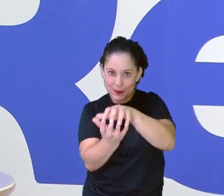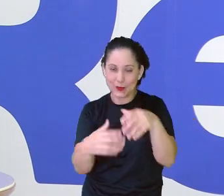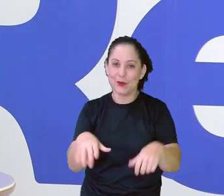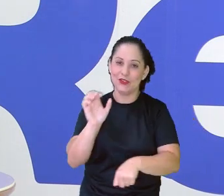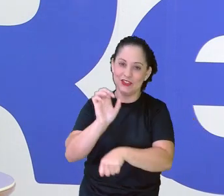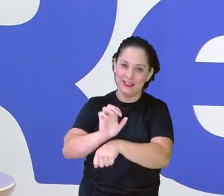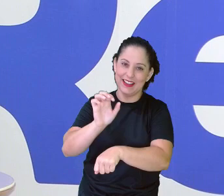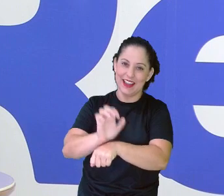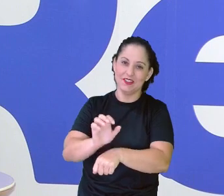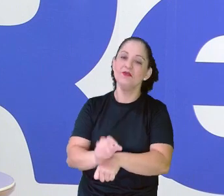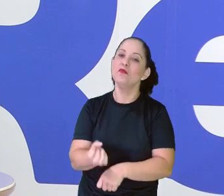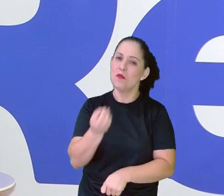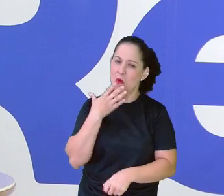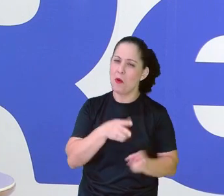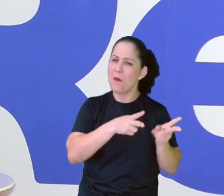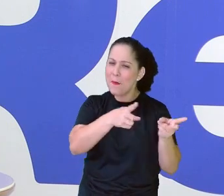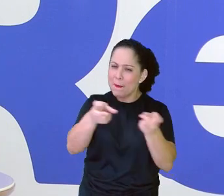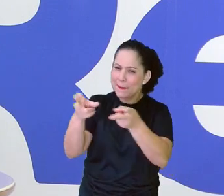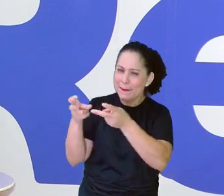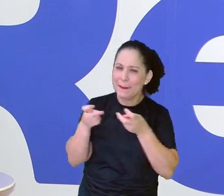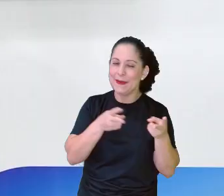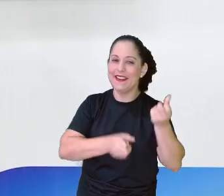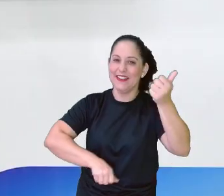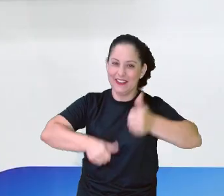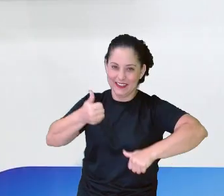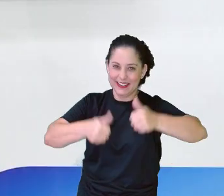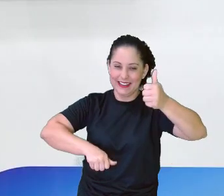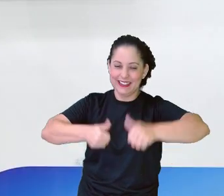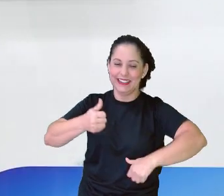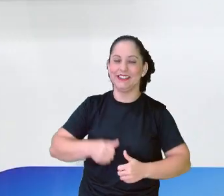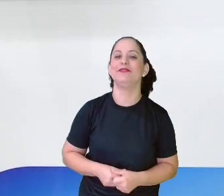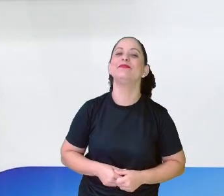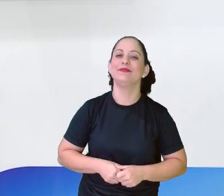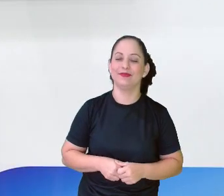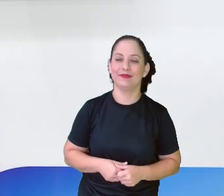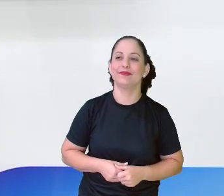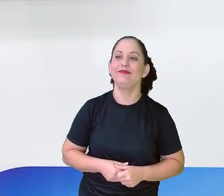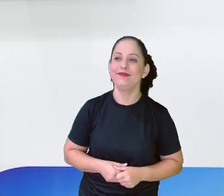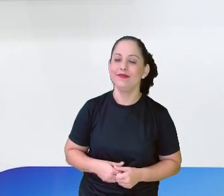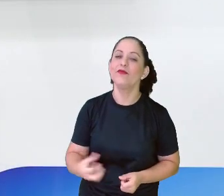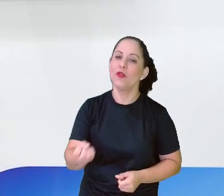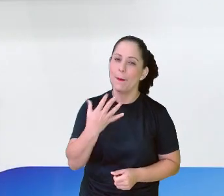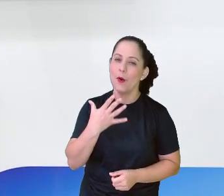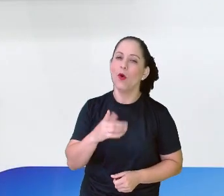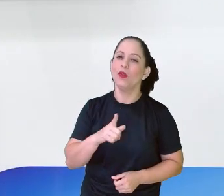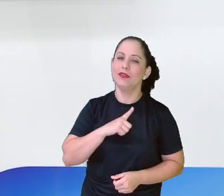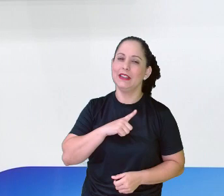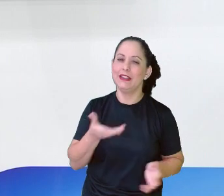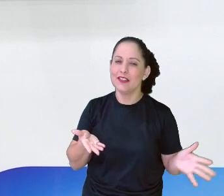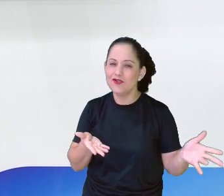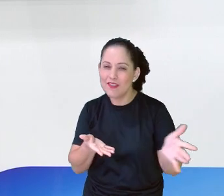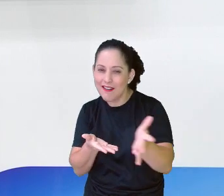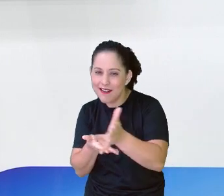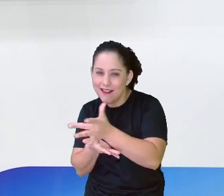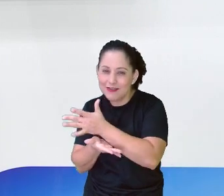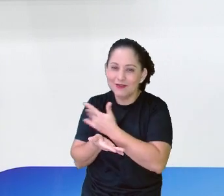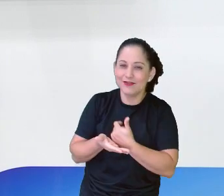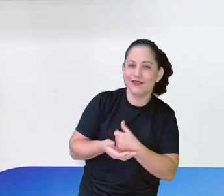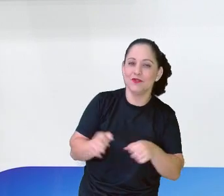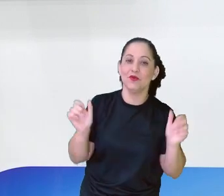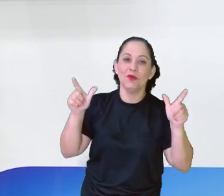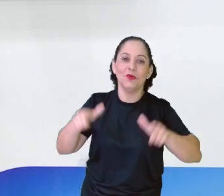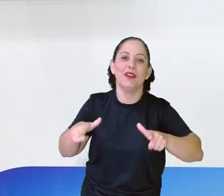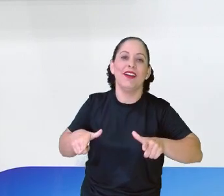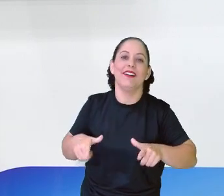boa localização, né, professora Sinara? Deu sim, professora Mauricéia. Já ajudaram bastante a gente a fazer esse apanhado geral de onde